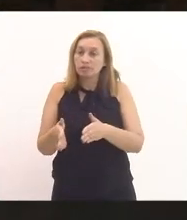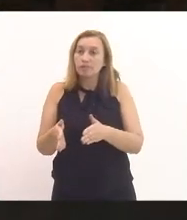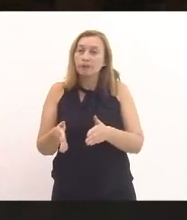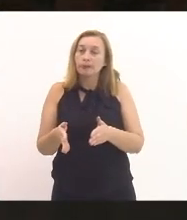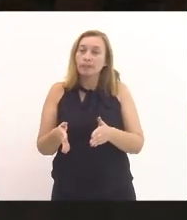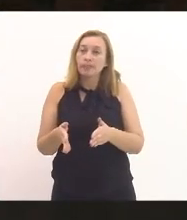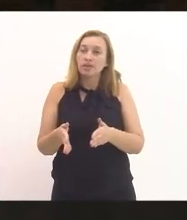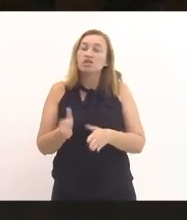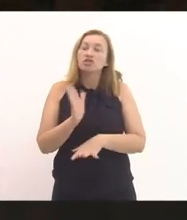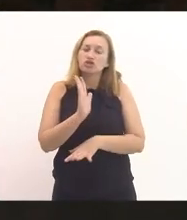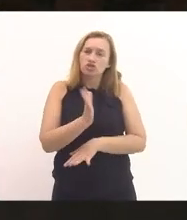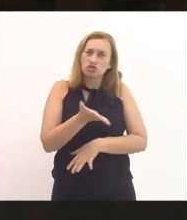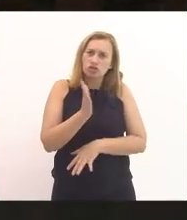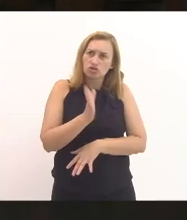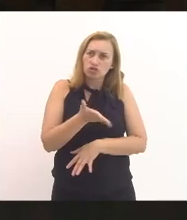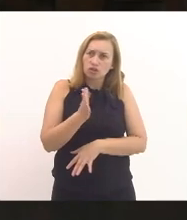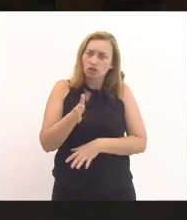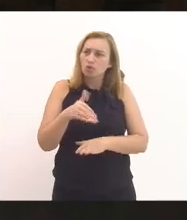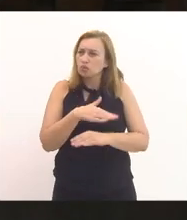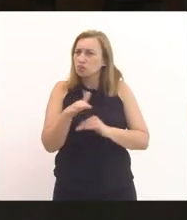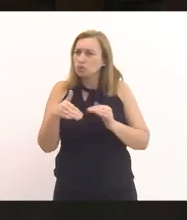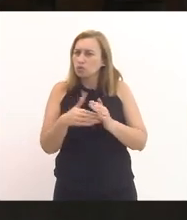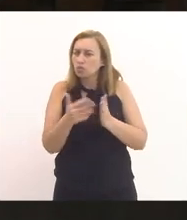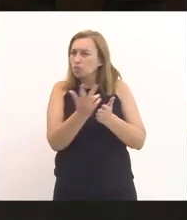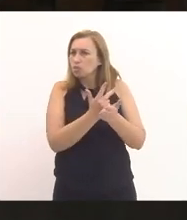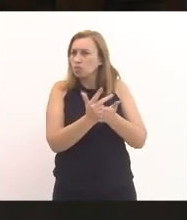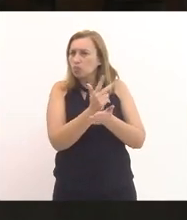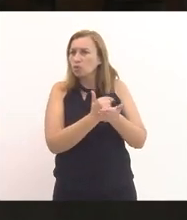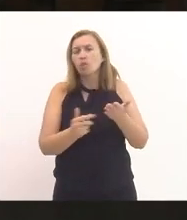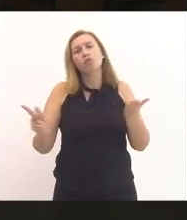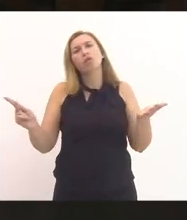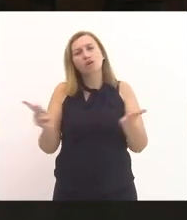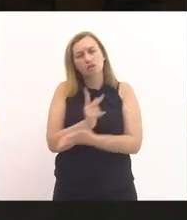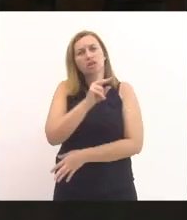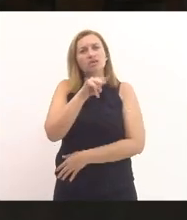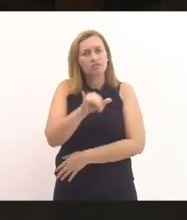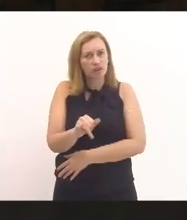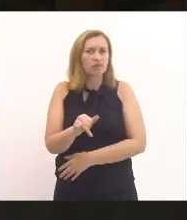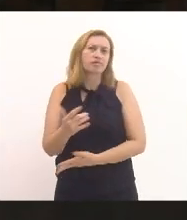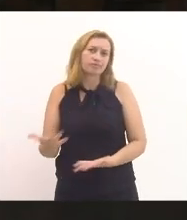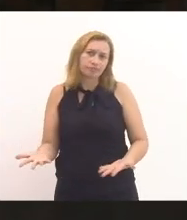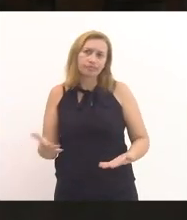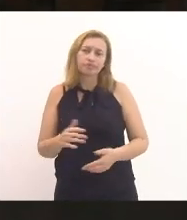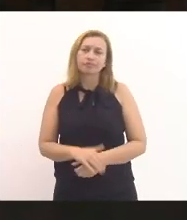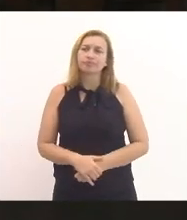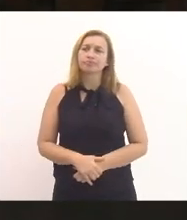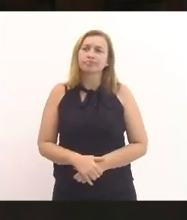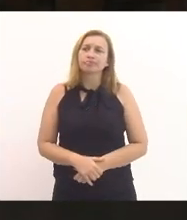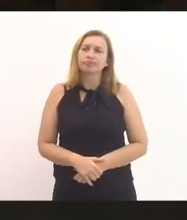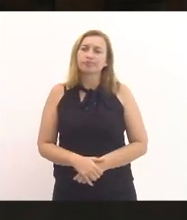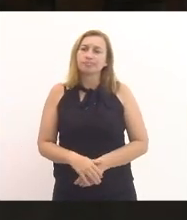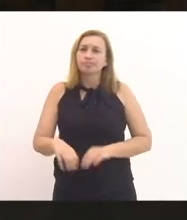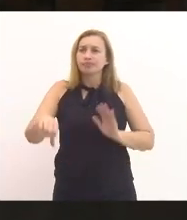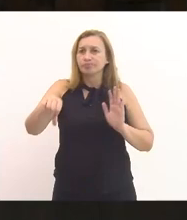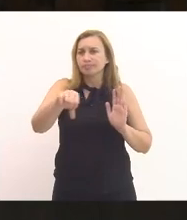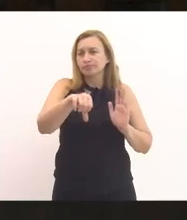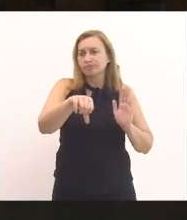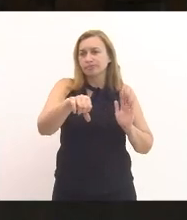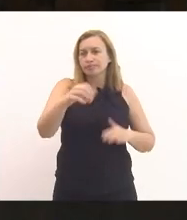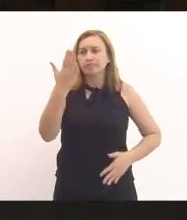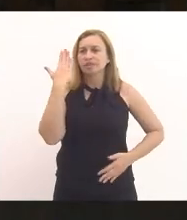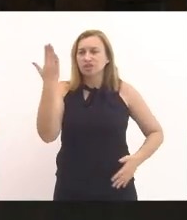percurso e já foi todo ele desenhado é isso que vai acontecer o criminoso